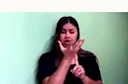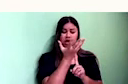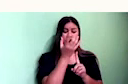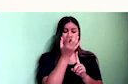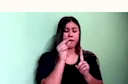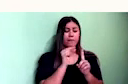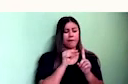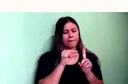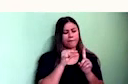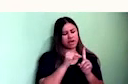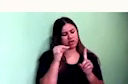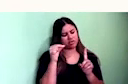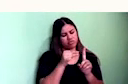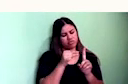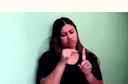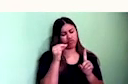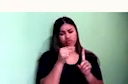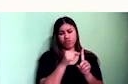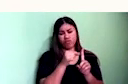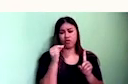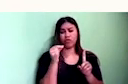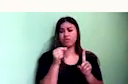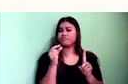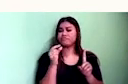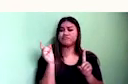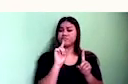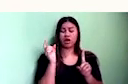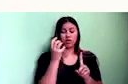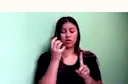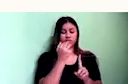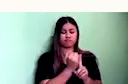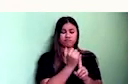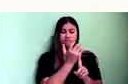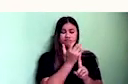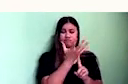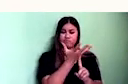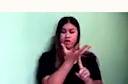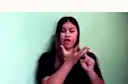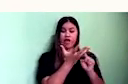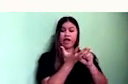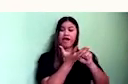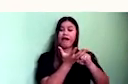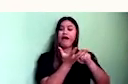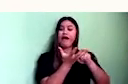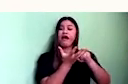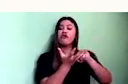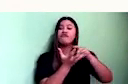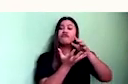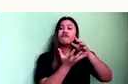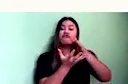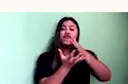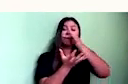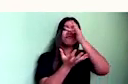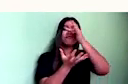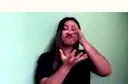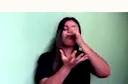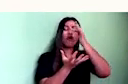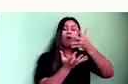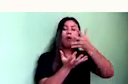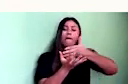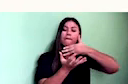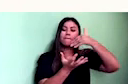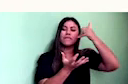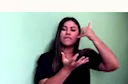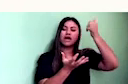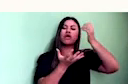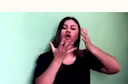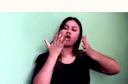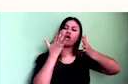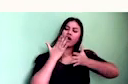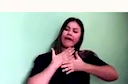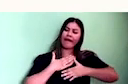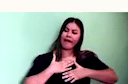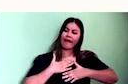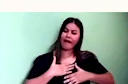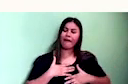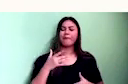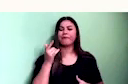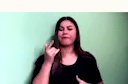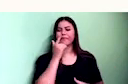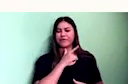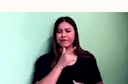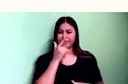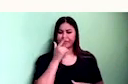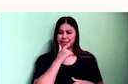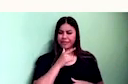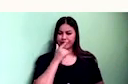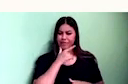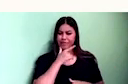porque a ação da camomila está nas flores. Então, quanto mais flor tiver, né, mais você vai conseguir, na sua infusão,